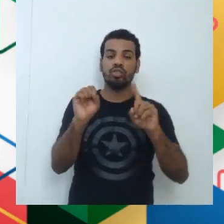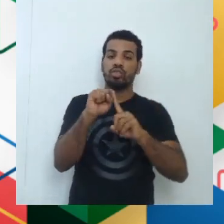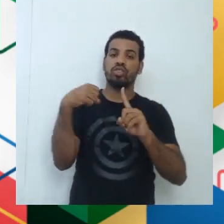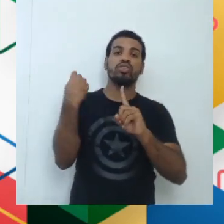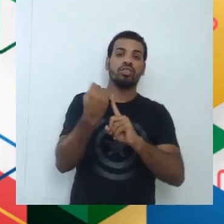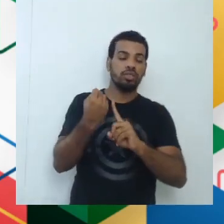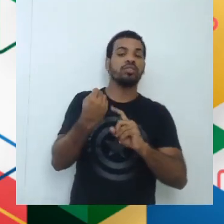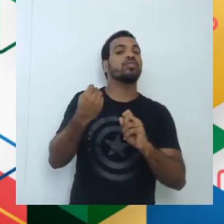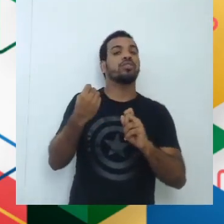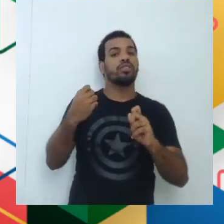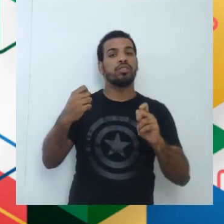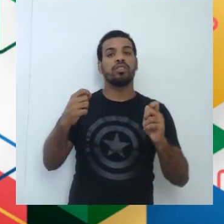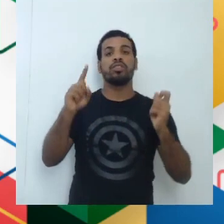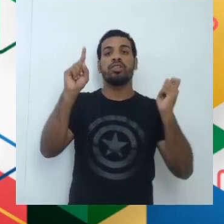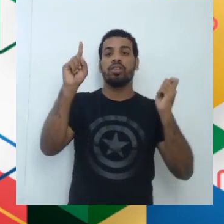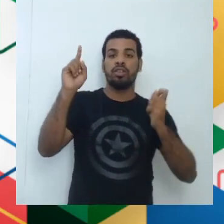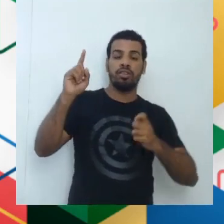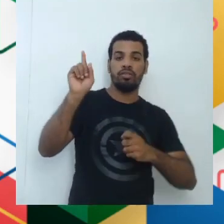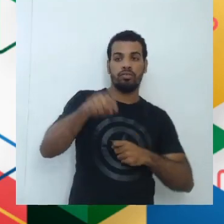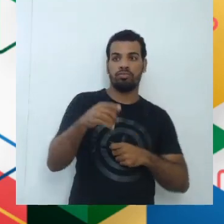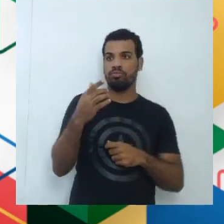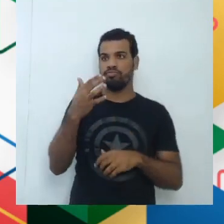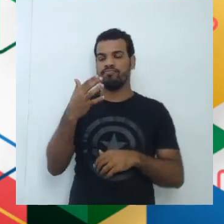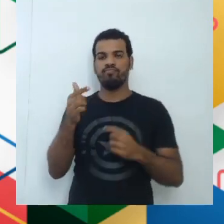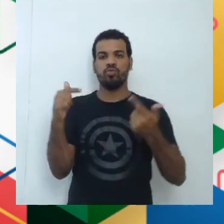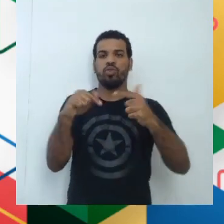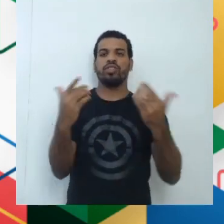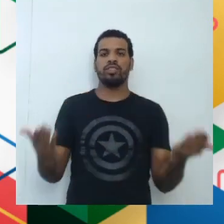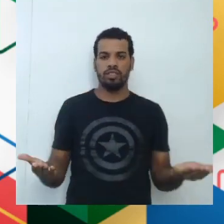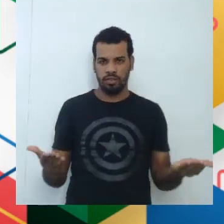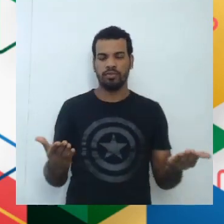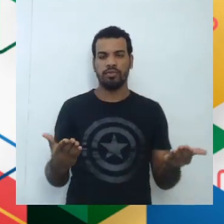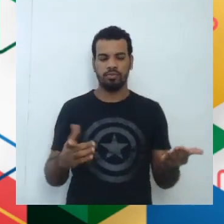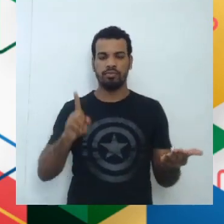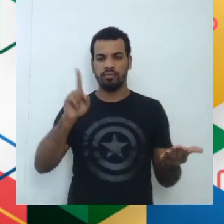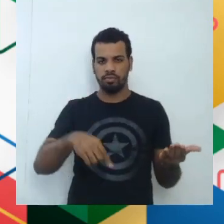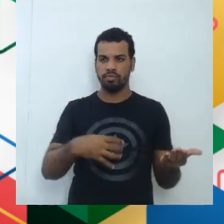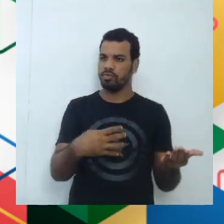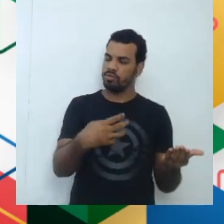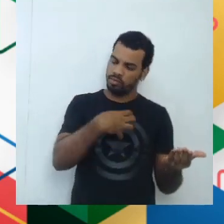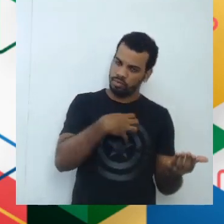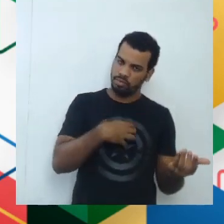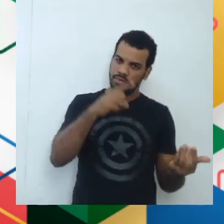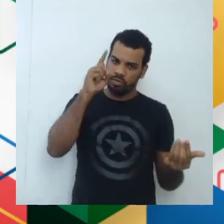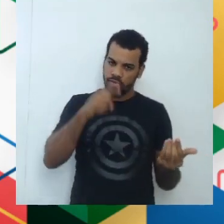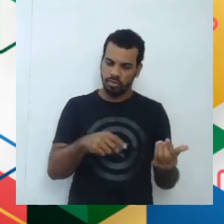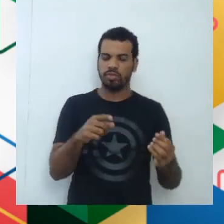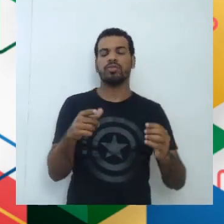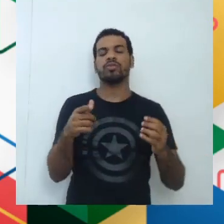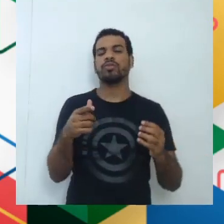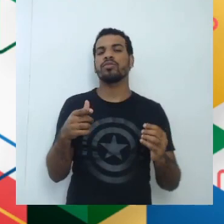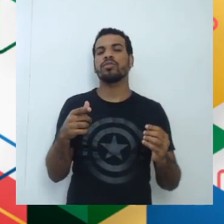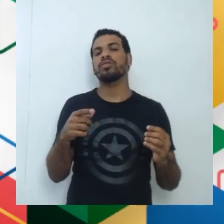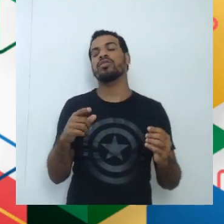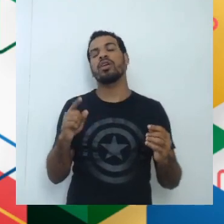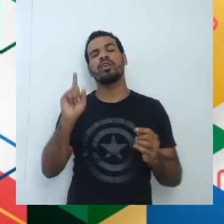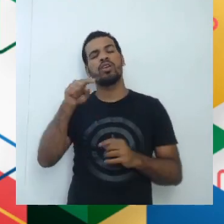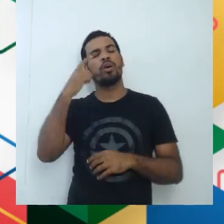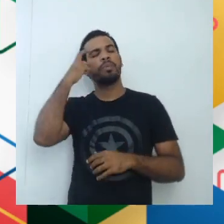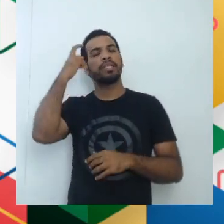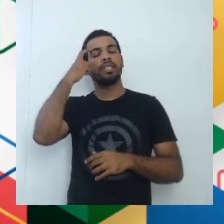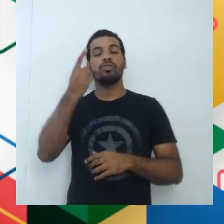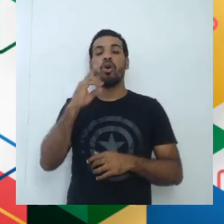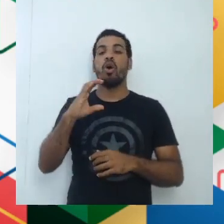que quase raramente eles não existem, né, integralmente, mas são modelos que vão ser tomados como exemplo para pensar